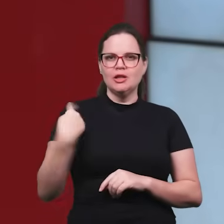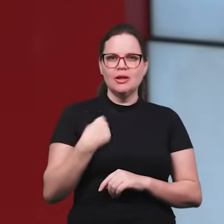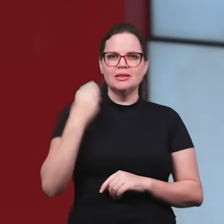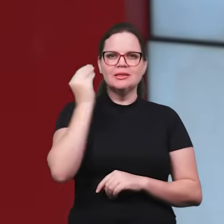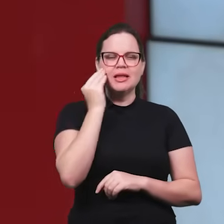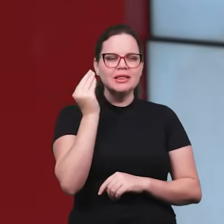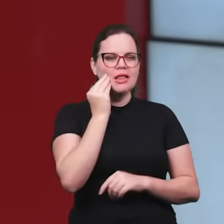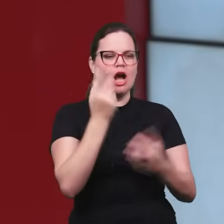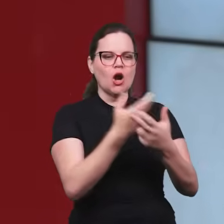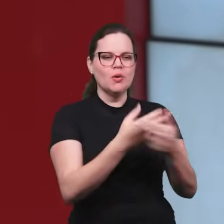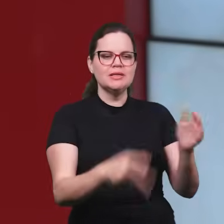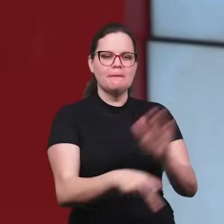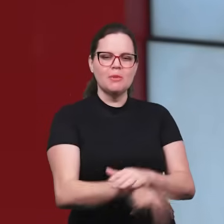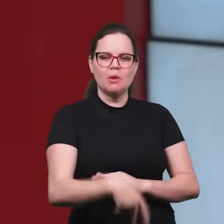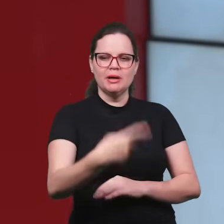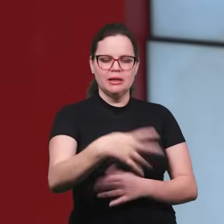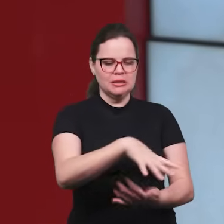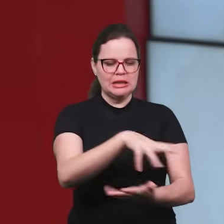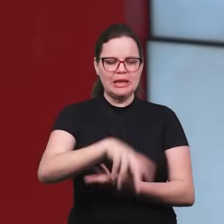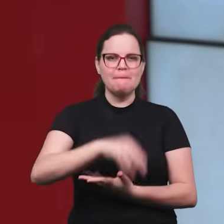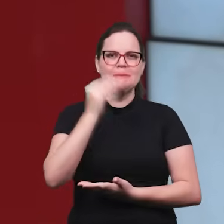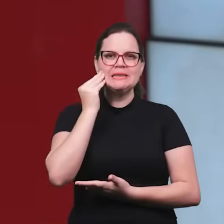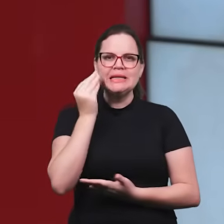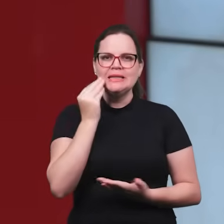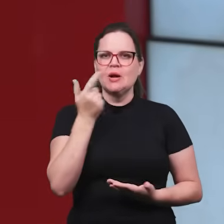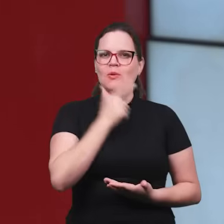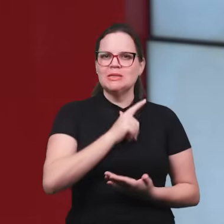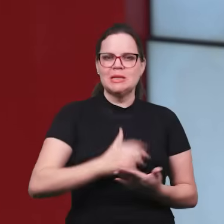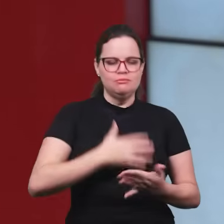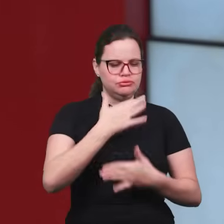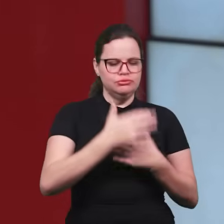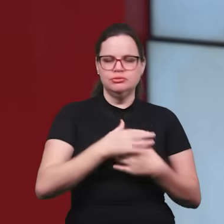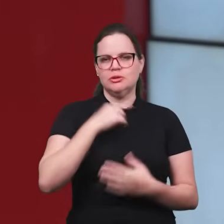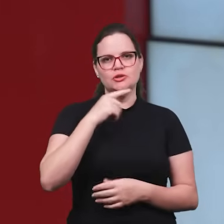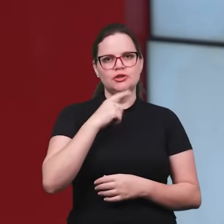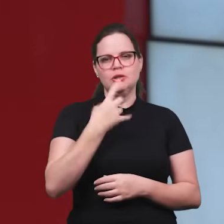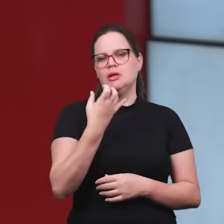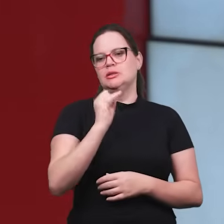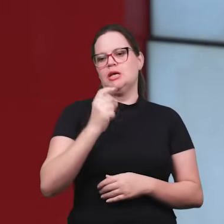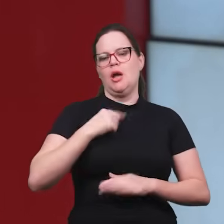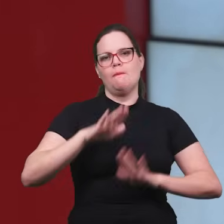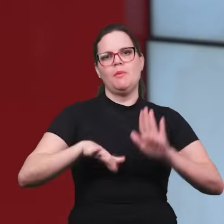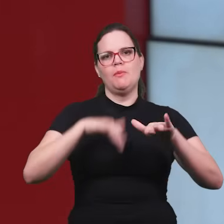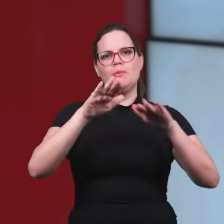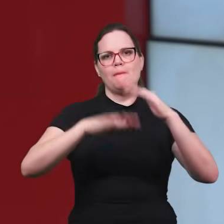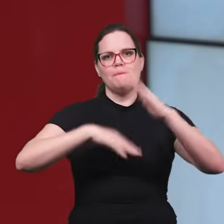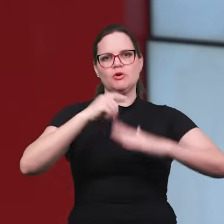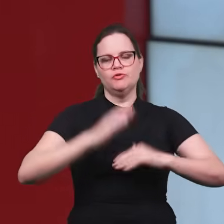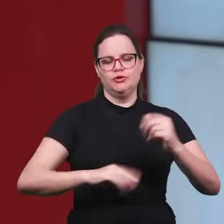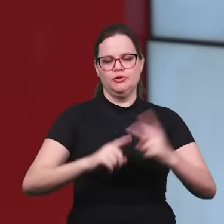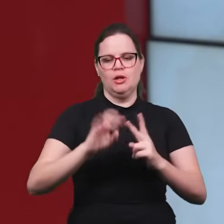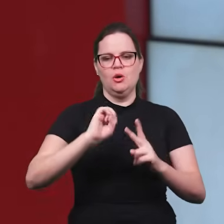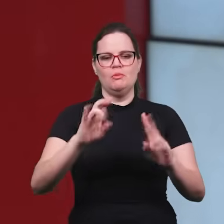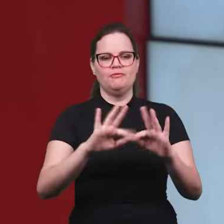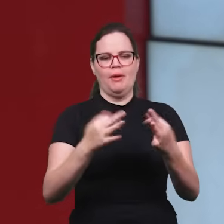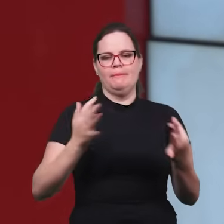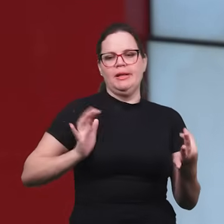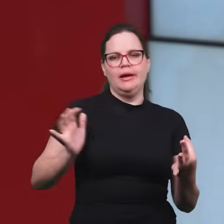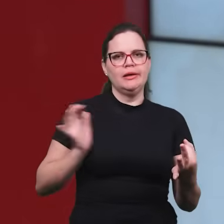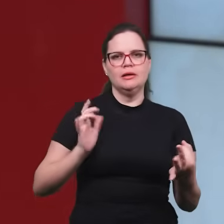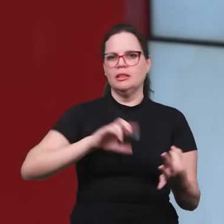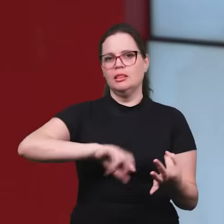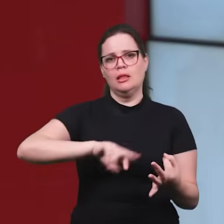buscarmos recursos para preencher isso. Não é uma promoção profissional, não é uma família bem-sucedida, não é